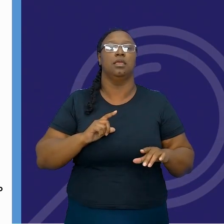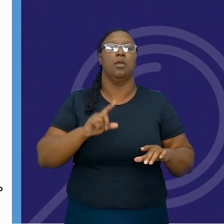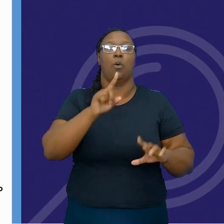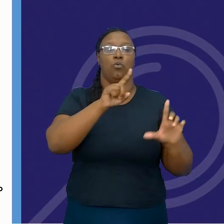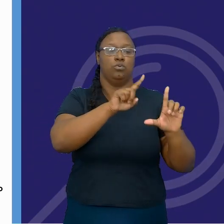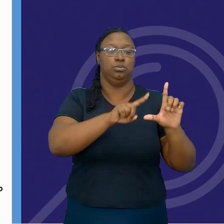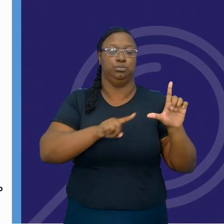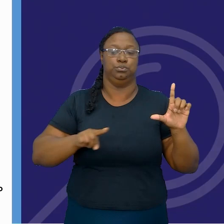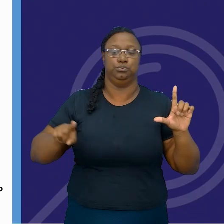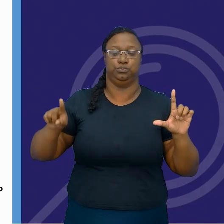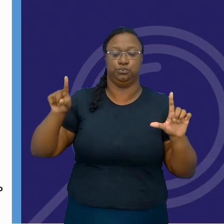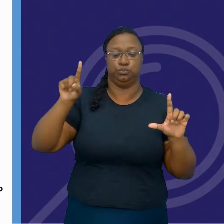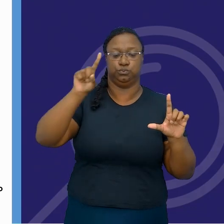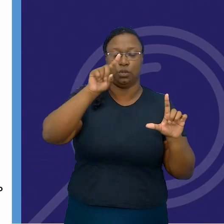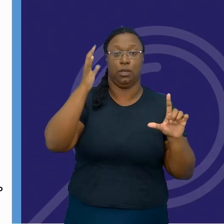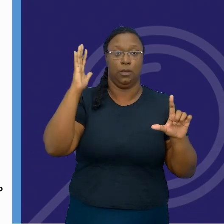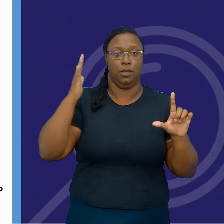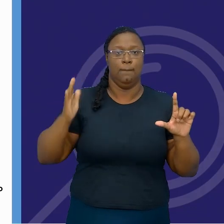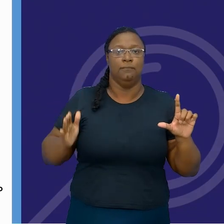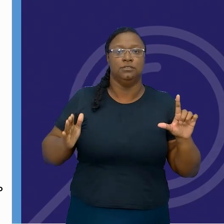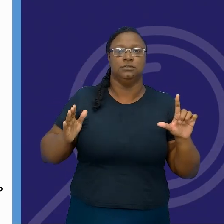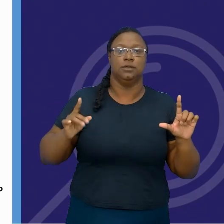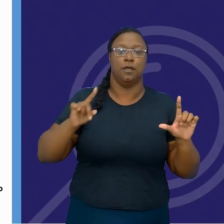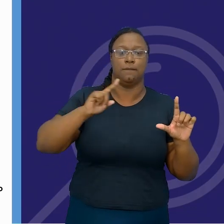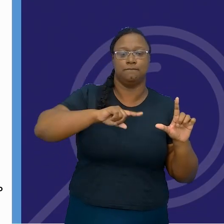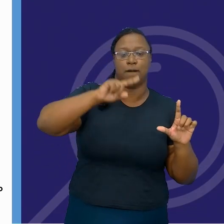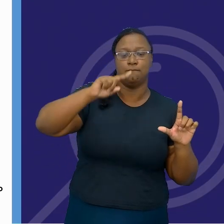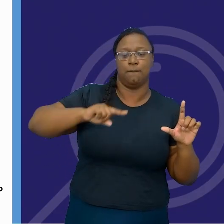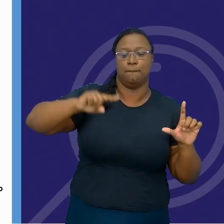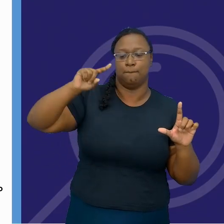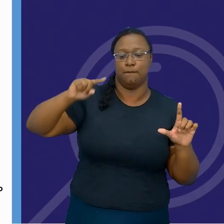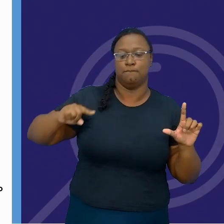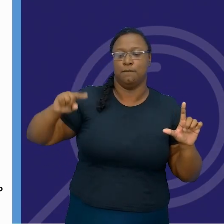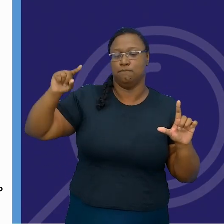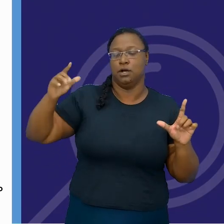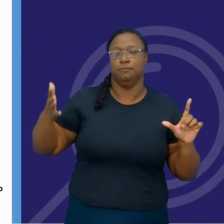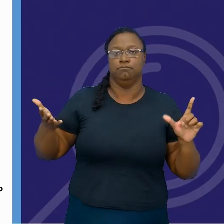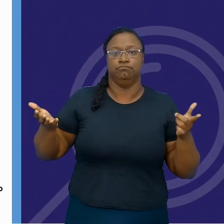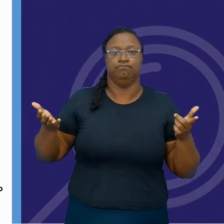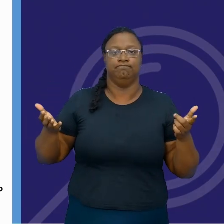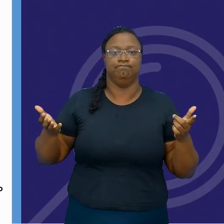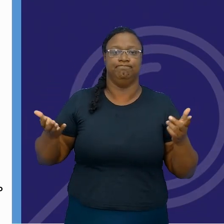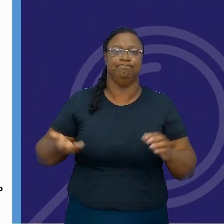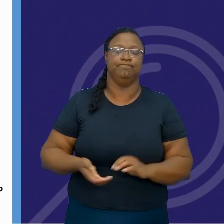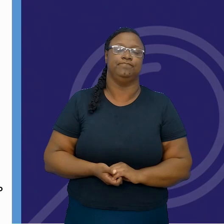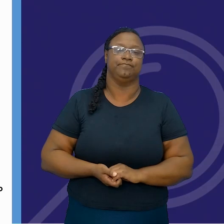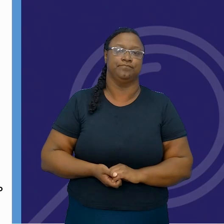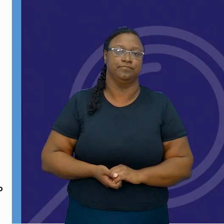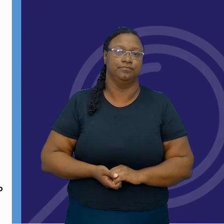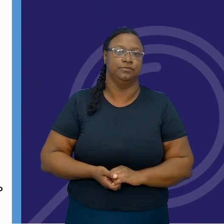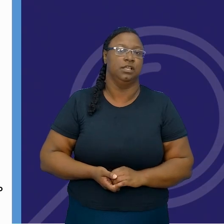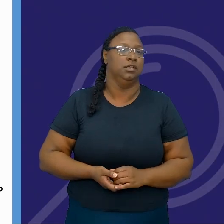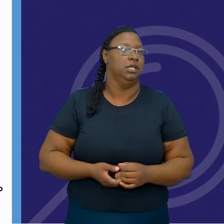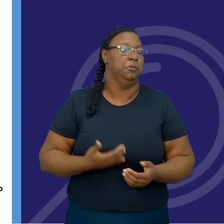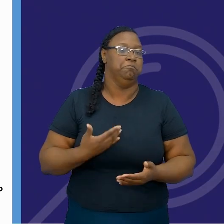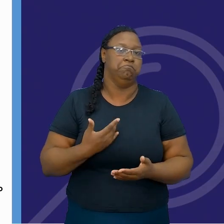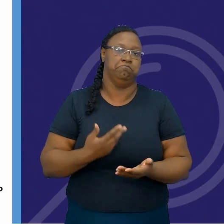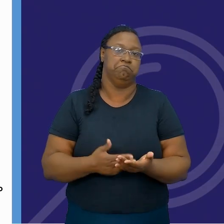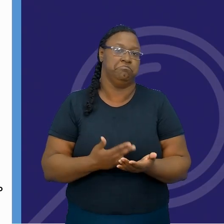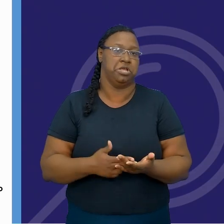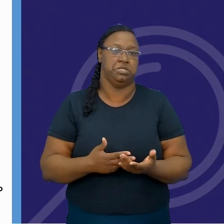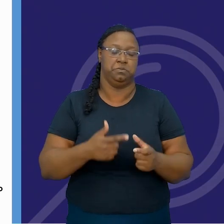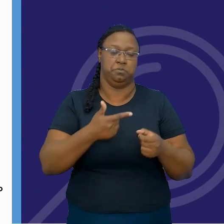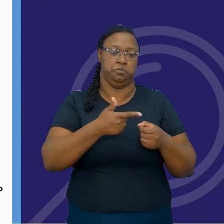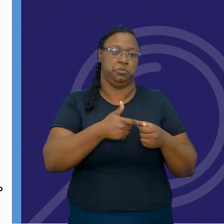a matriz elétrica, ela também é medida em TEP, mesmo que não tenha, né, nada a ver com petróleo